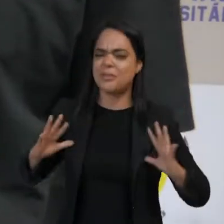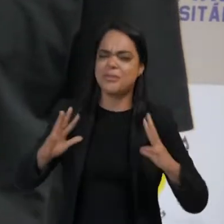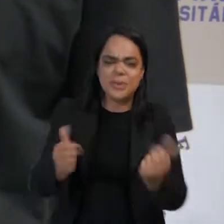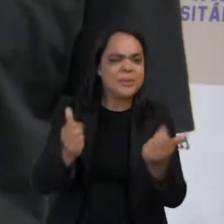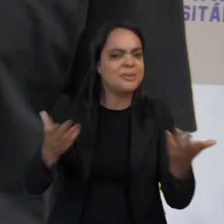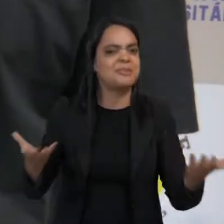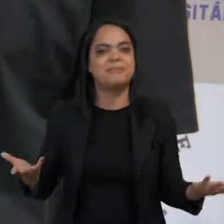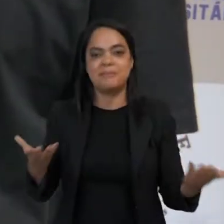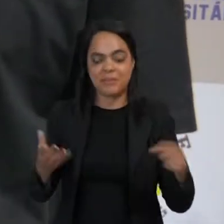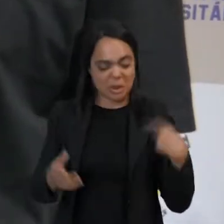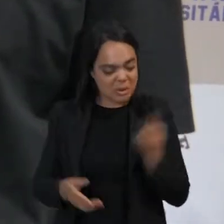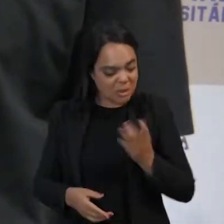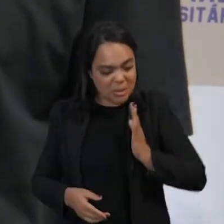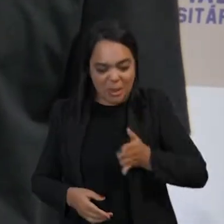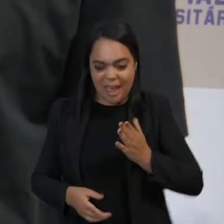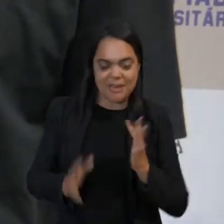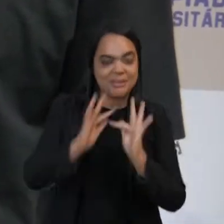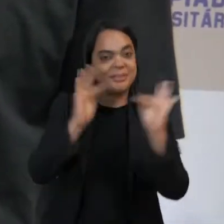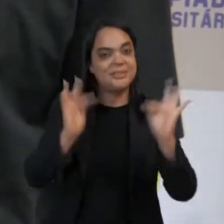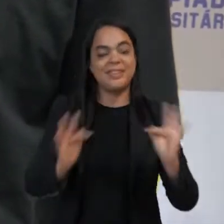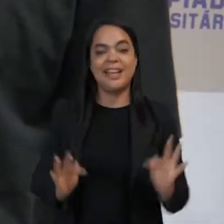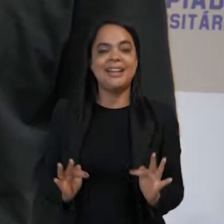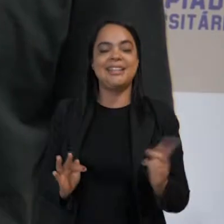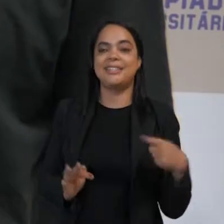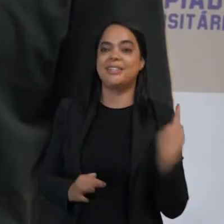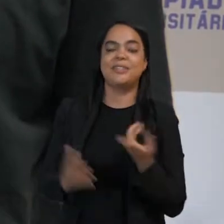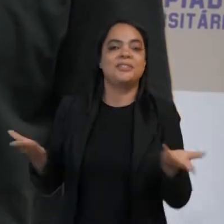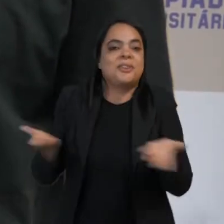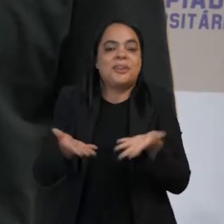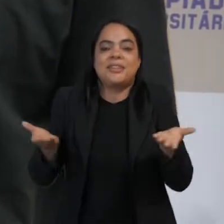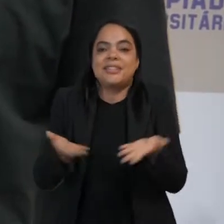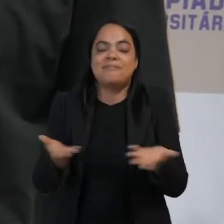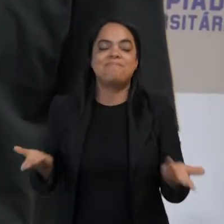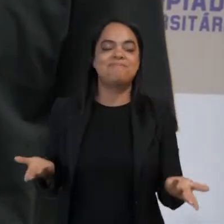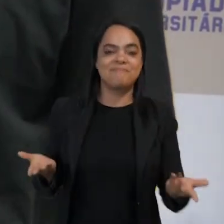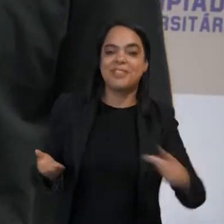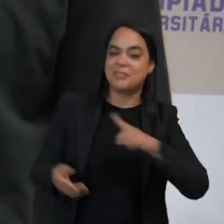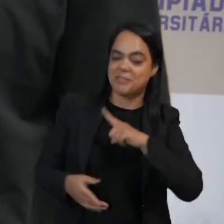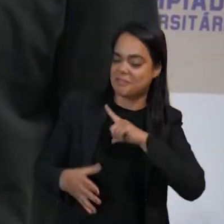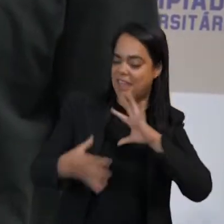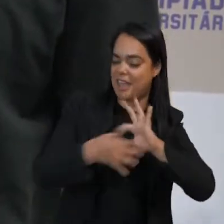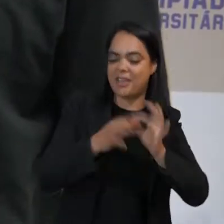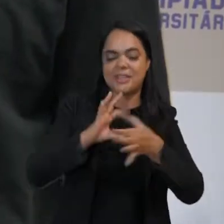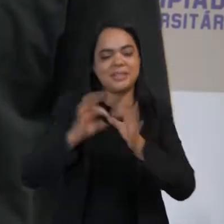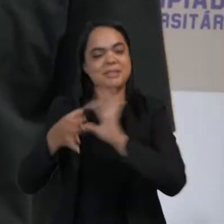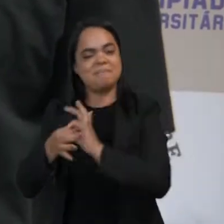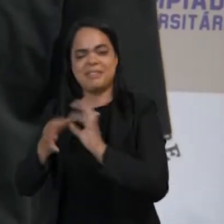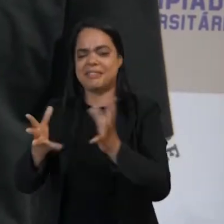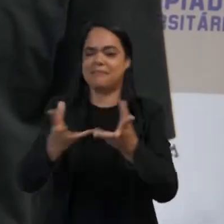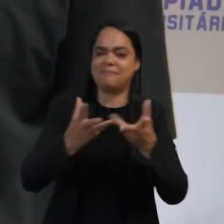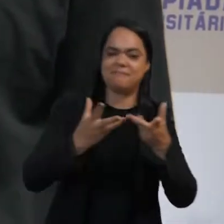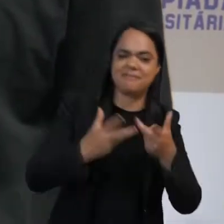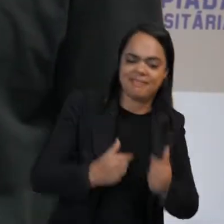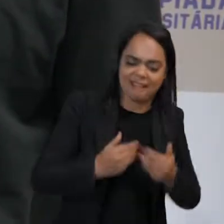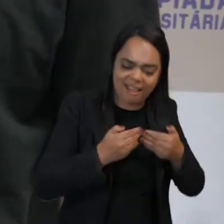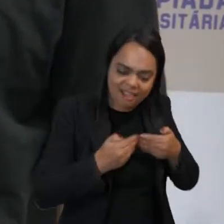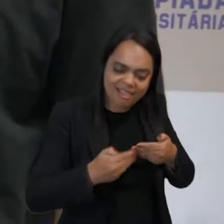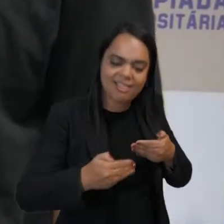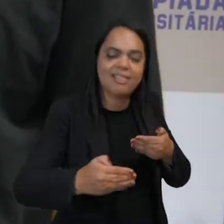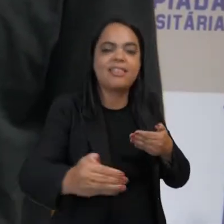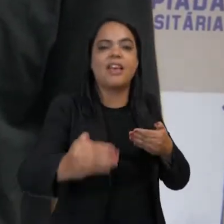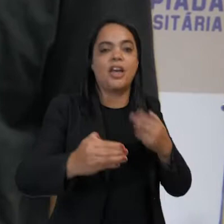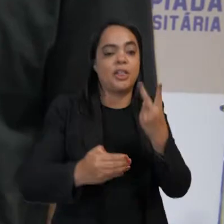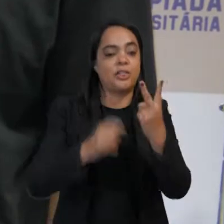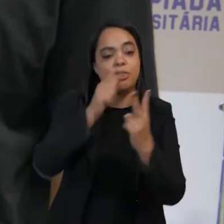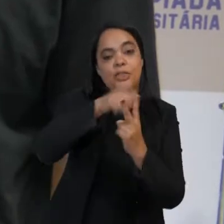todo mundo, aqueceu o nosso coração, de tal forma que agora a gente vai ter essa Olimpíada maravilhosa ao longo